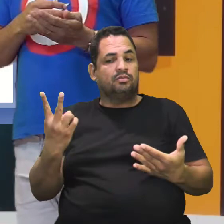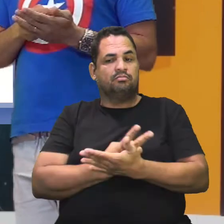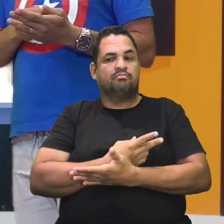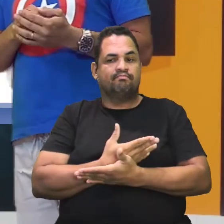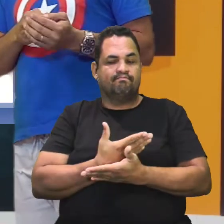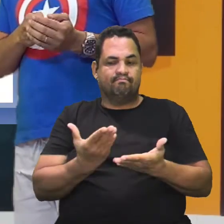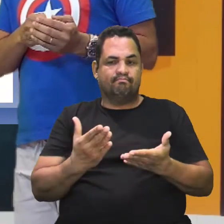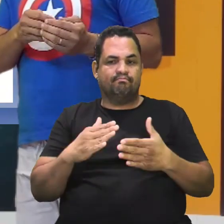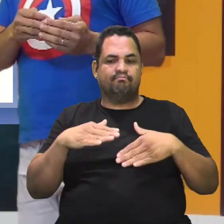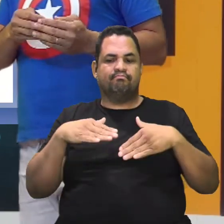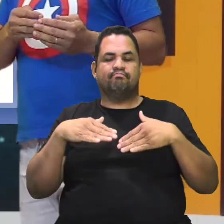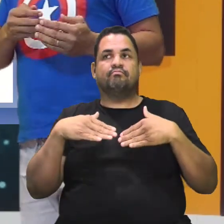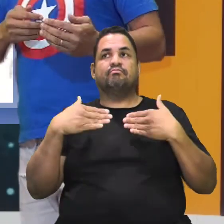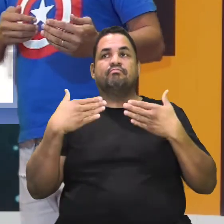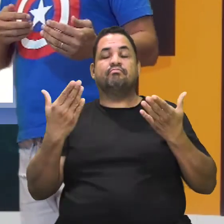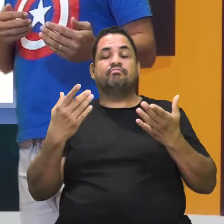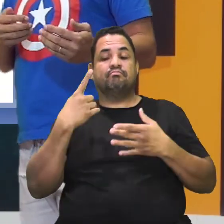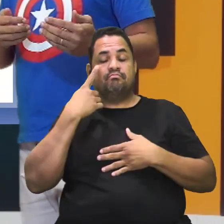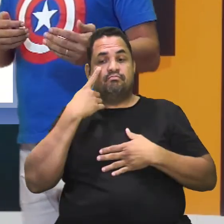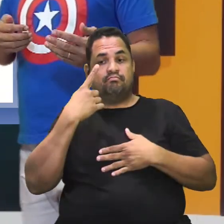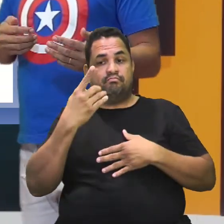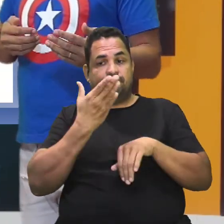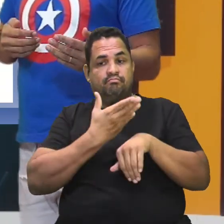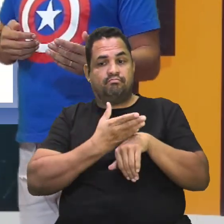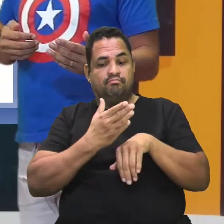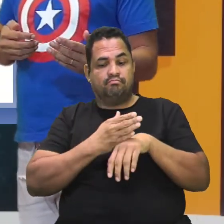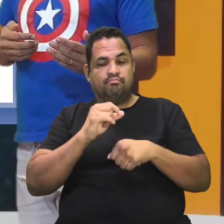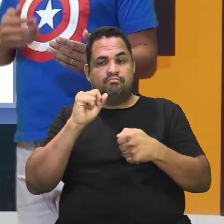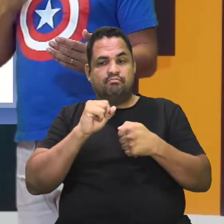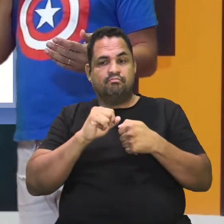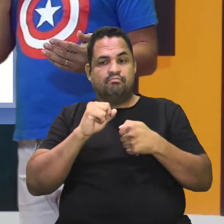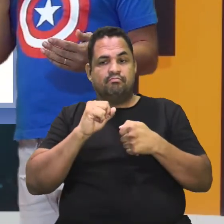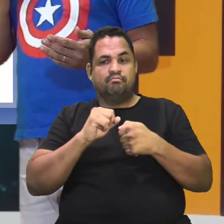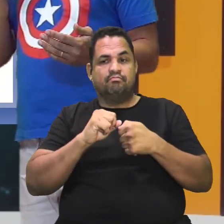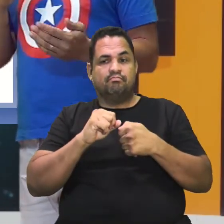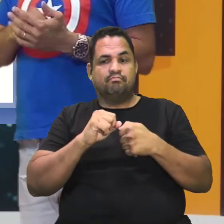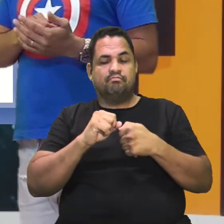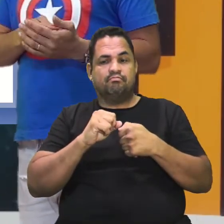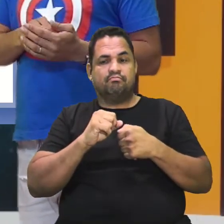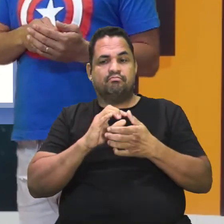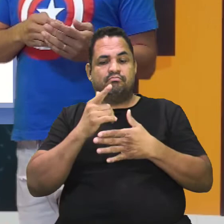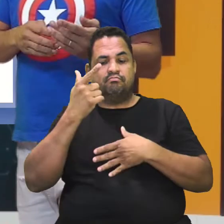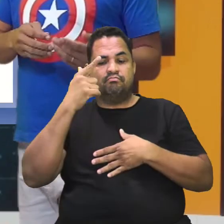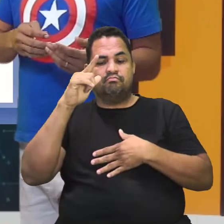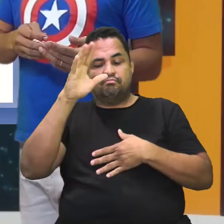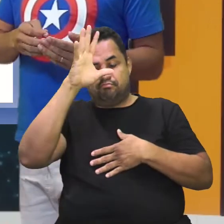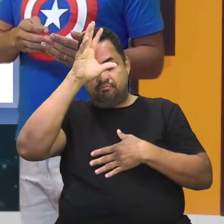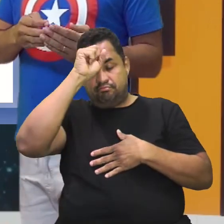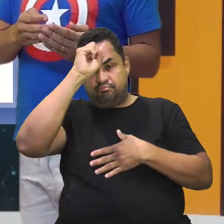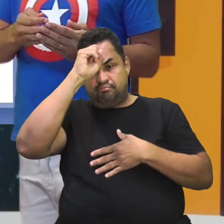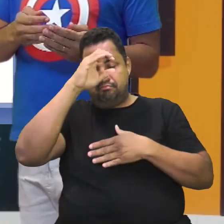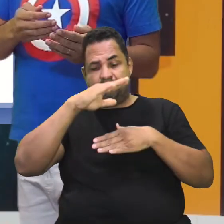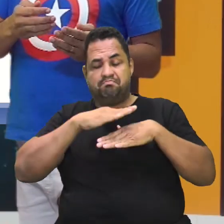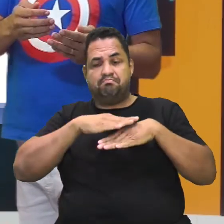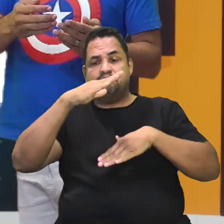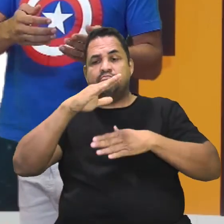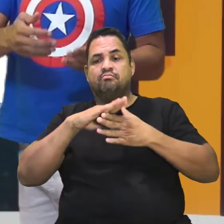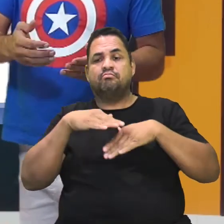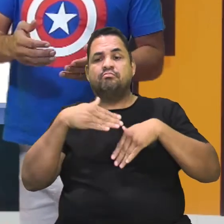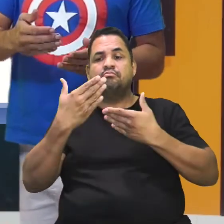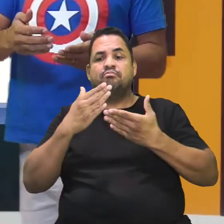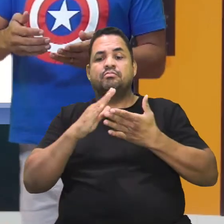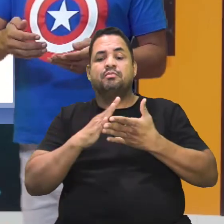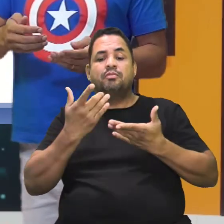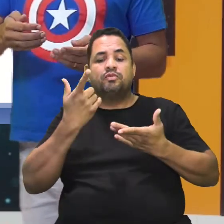isso. Quando eu vejo o exercício sendo feito, eu consigo aprender muito mais do que quando eu pego um exercício